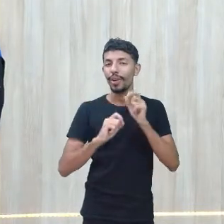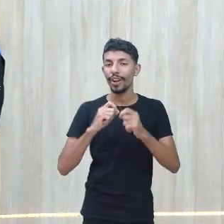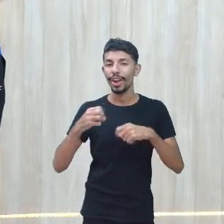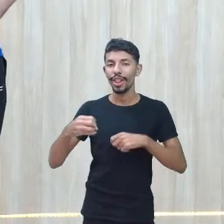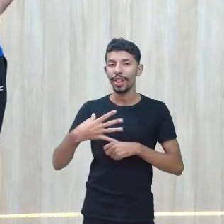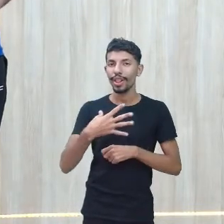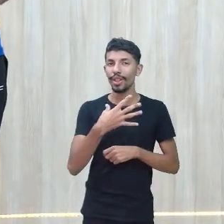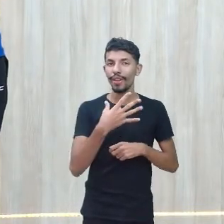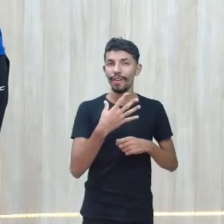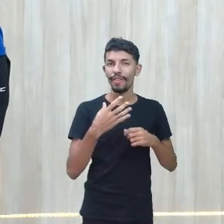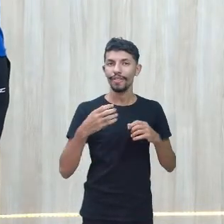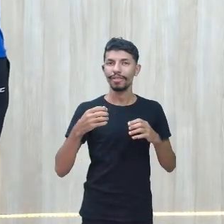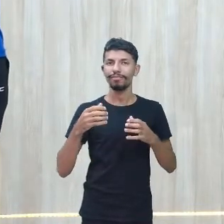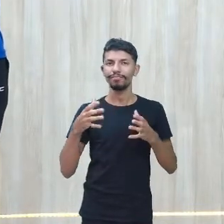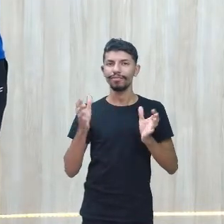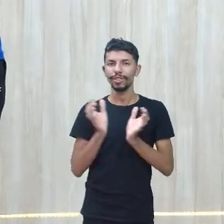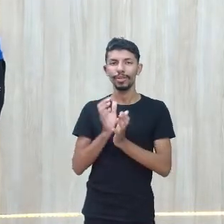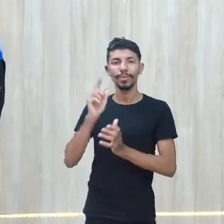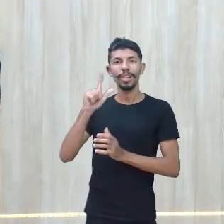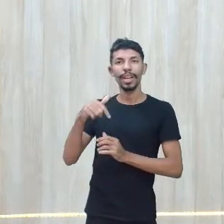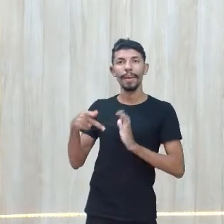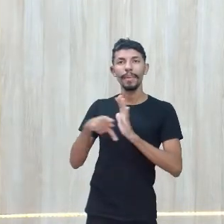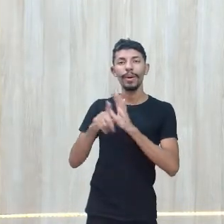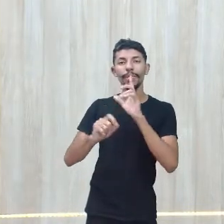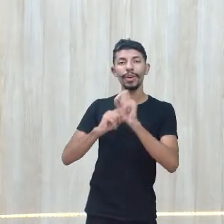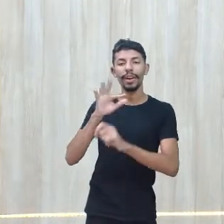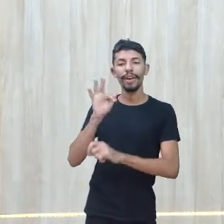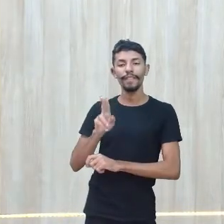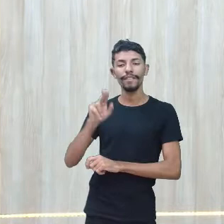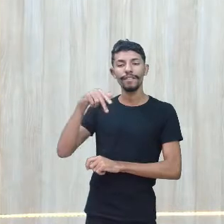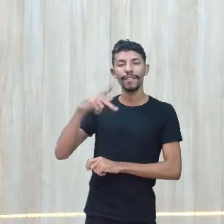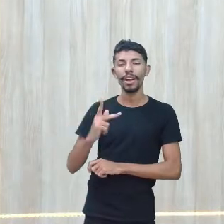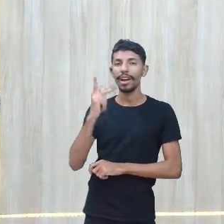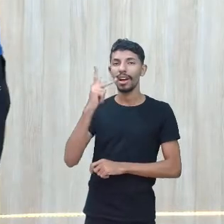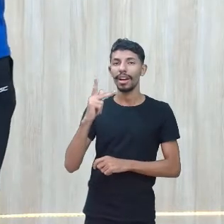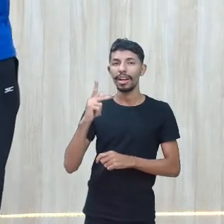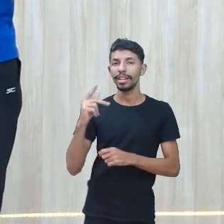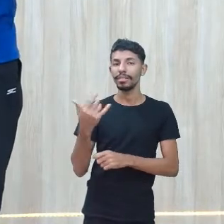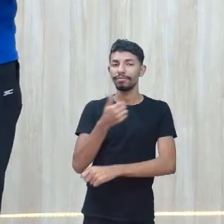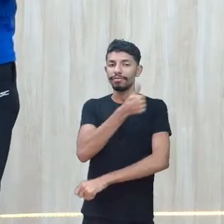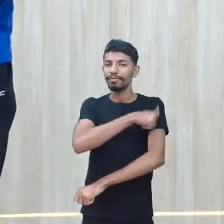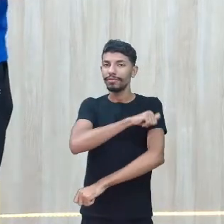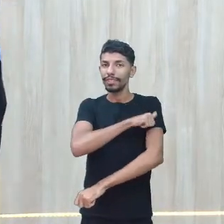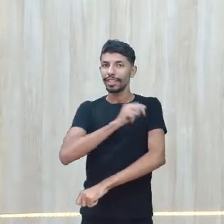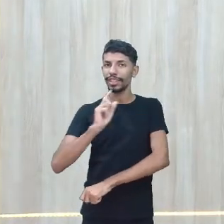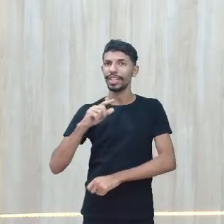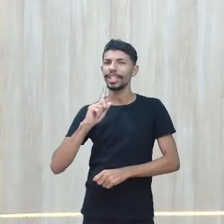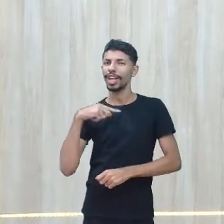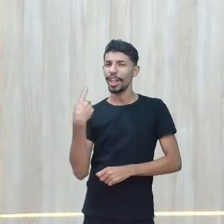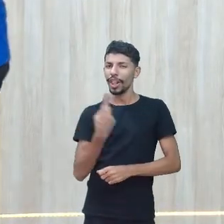vertente, que é o funk carioca, que a gente hoje curte muito. Eu, pelo menos, gosto, né?